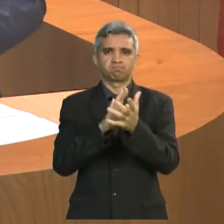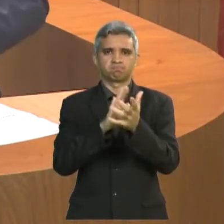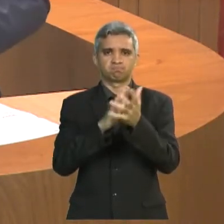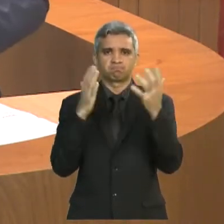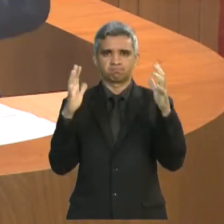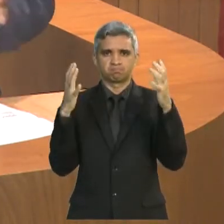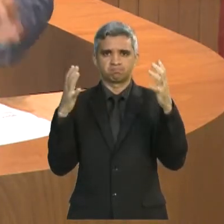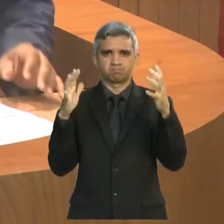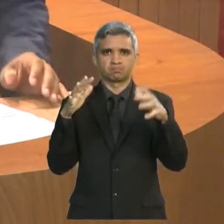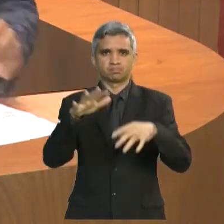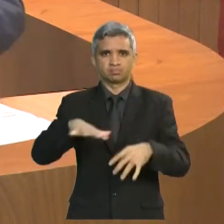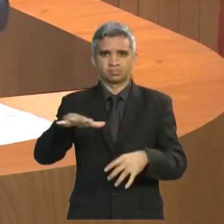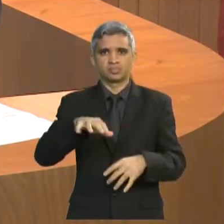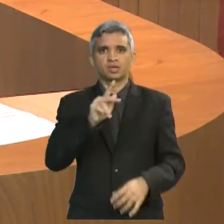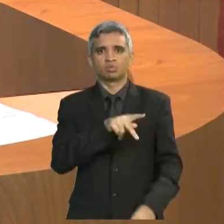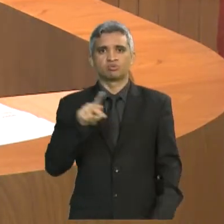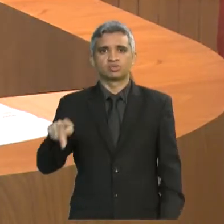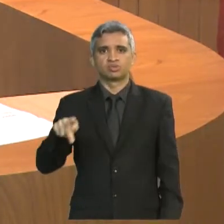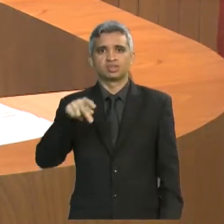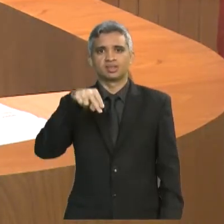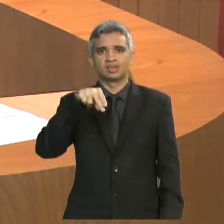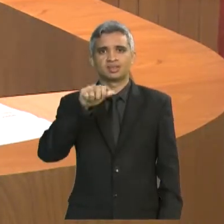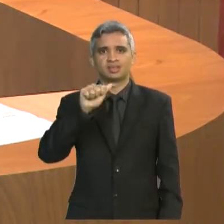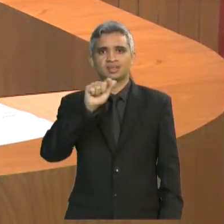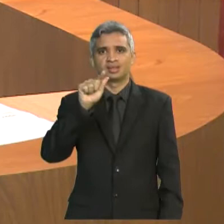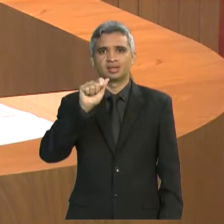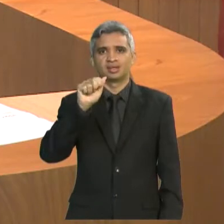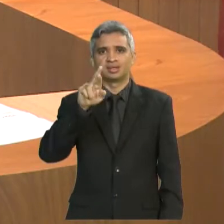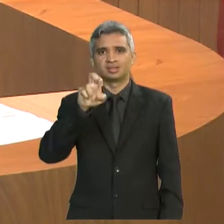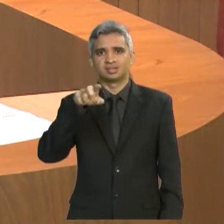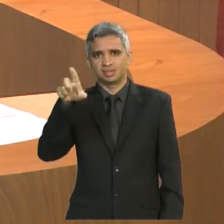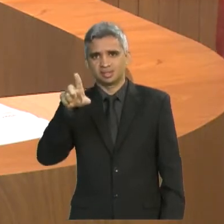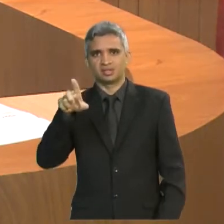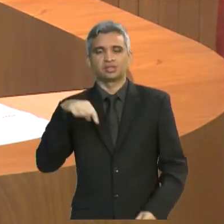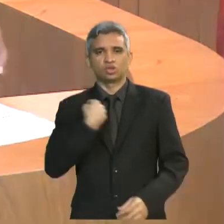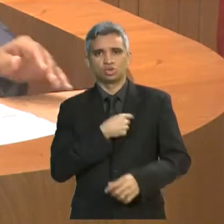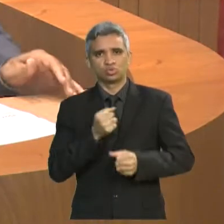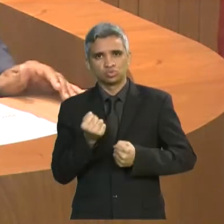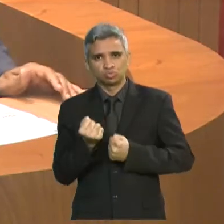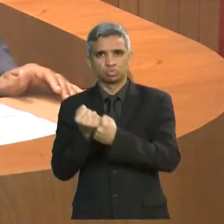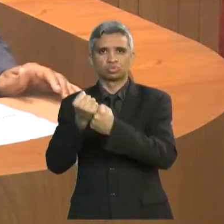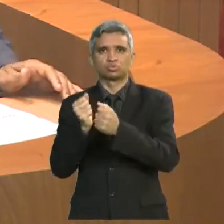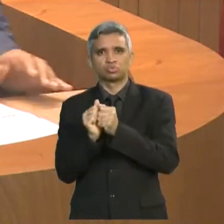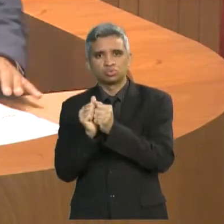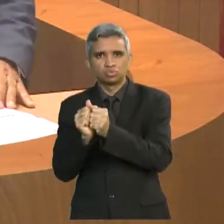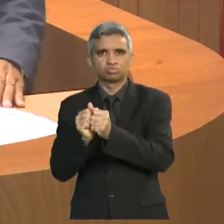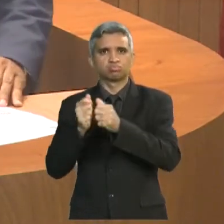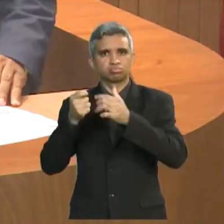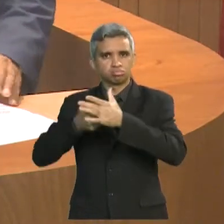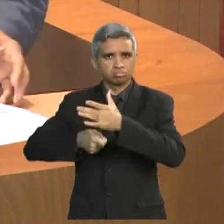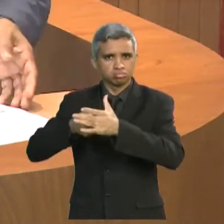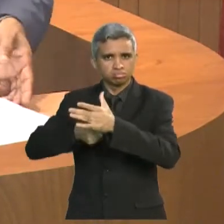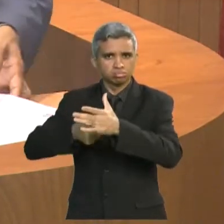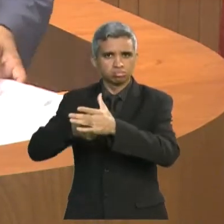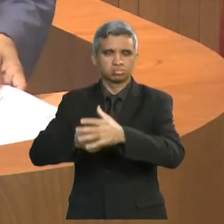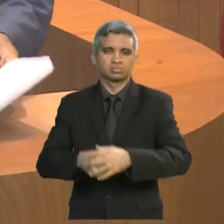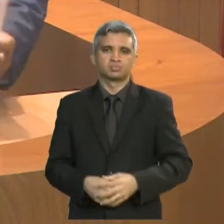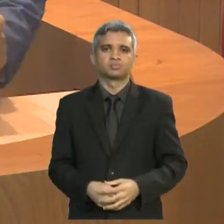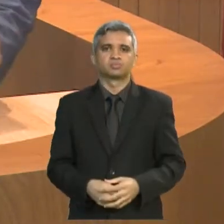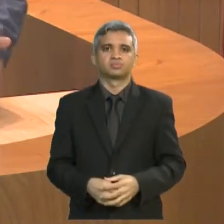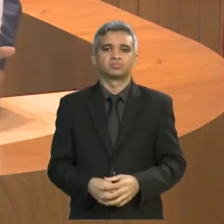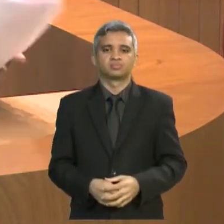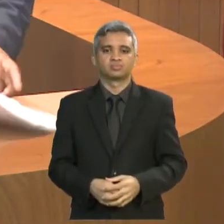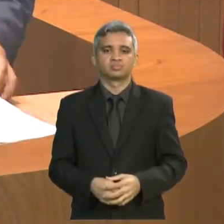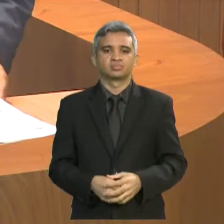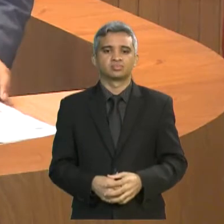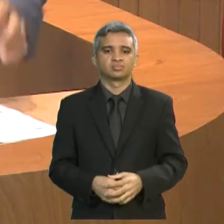parabéns a professora Nazaré estamos juntos nessa luta pelo pagamento dos precatórios o senhor presidente do